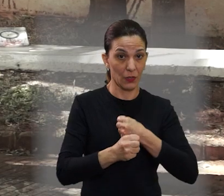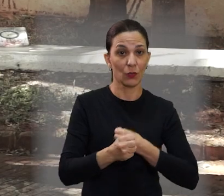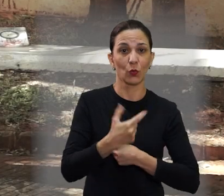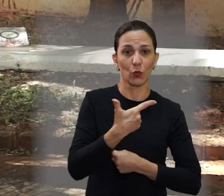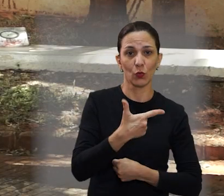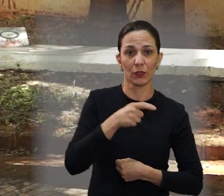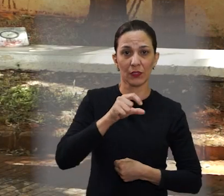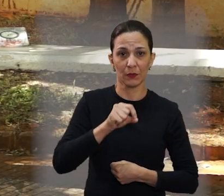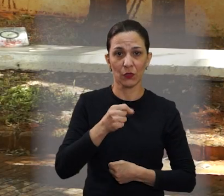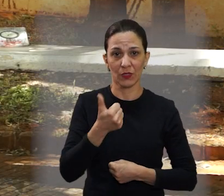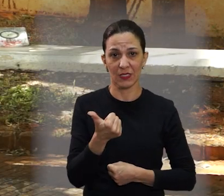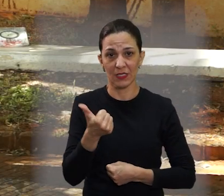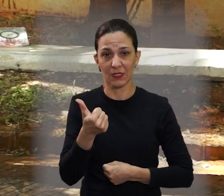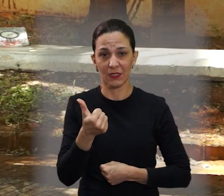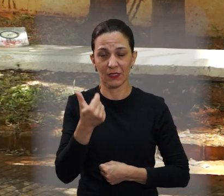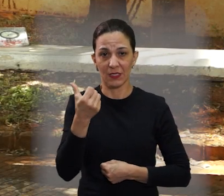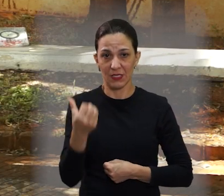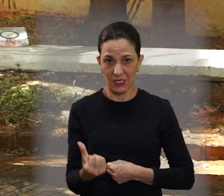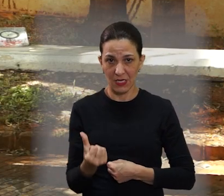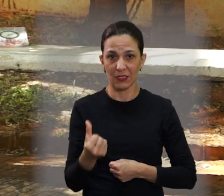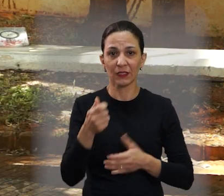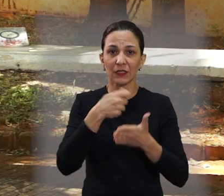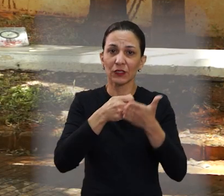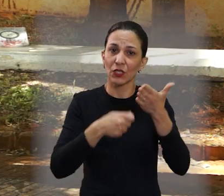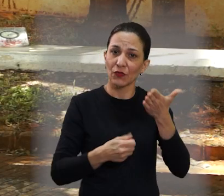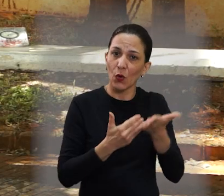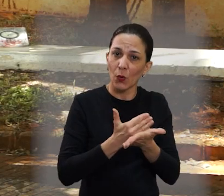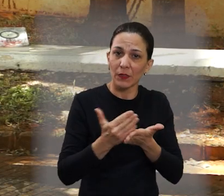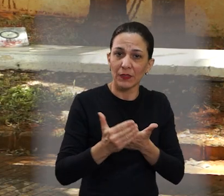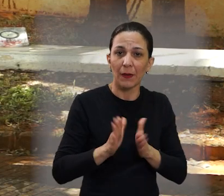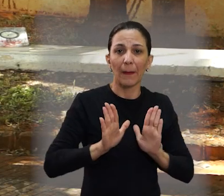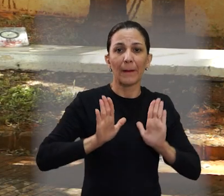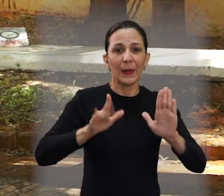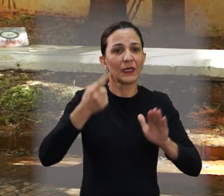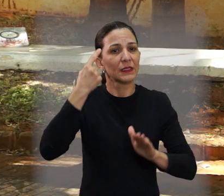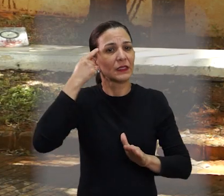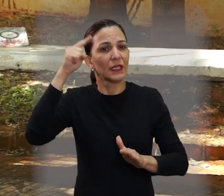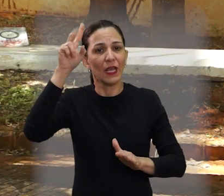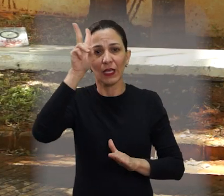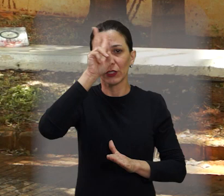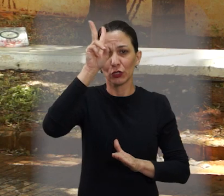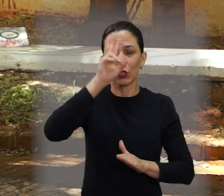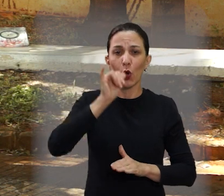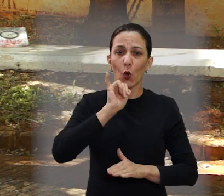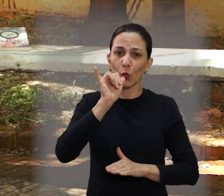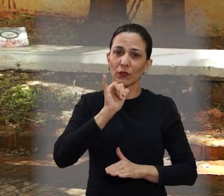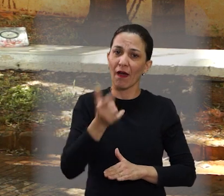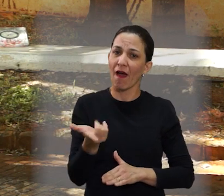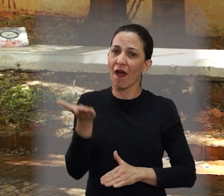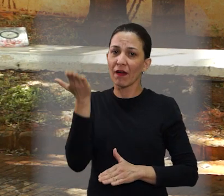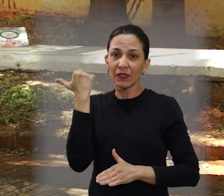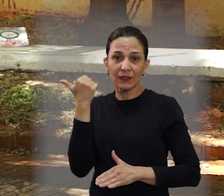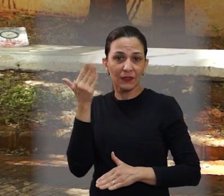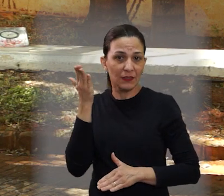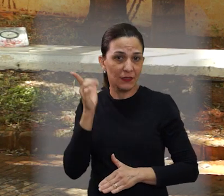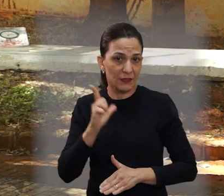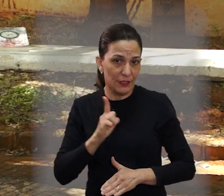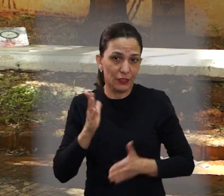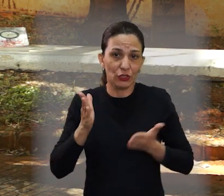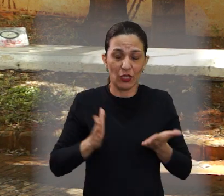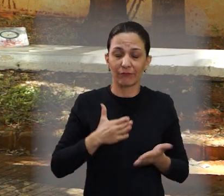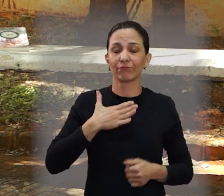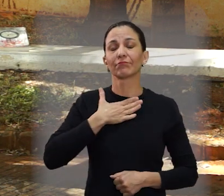Bom, eu comecei a escrever em 2016. Óbvio que antes eu já tinha essa ideia de contar histórias. Eu